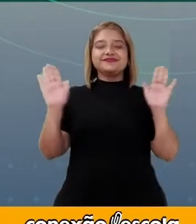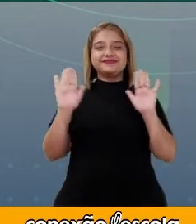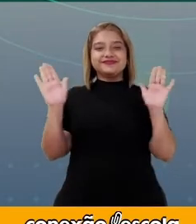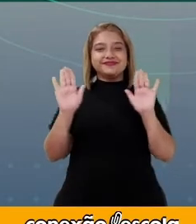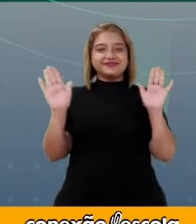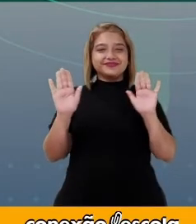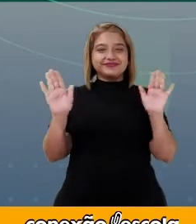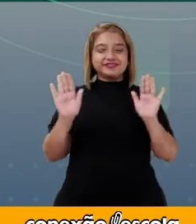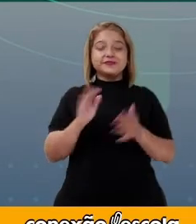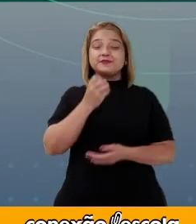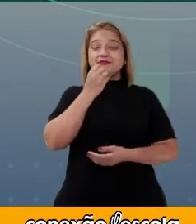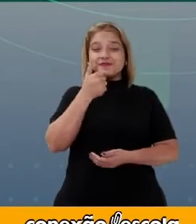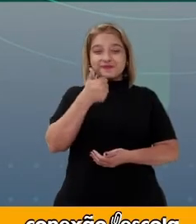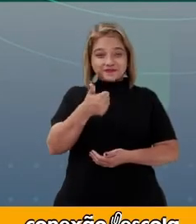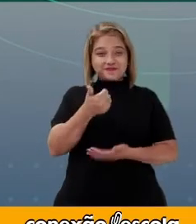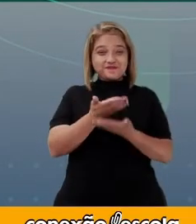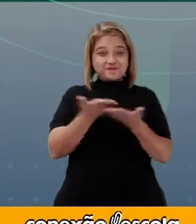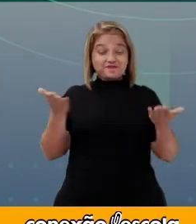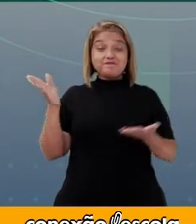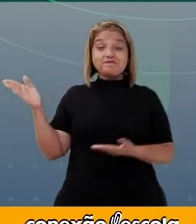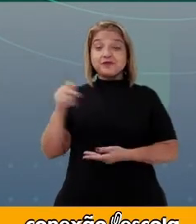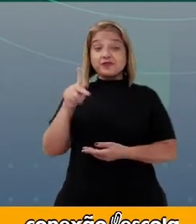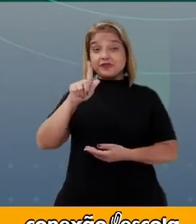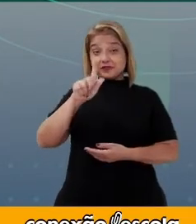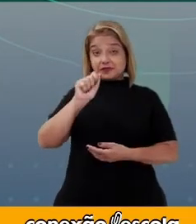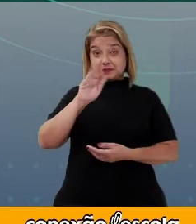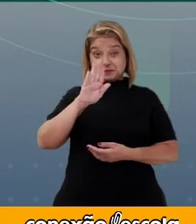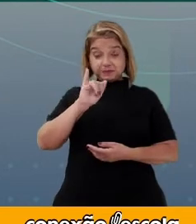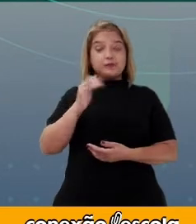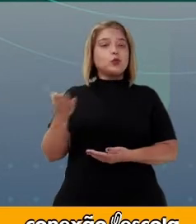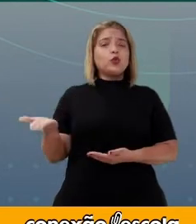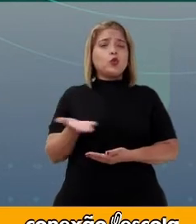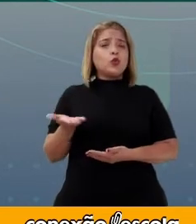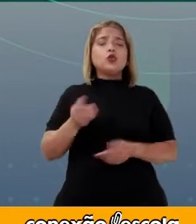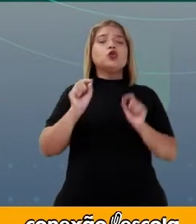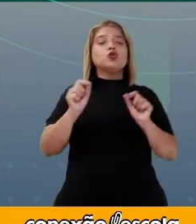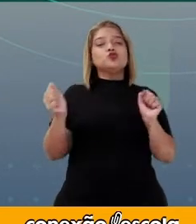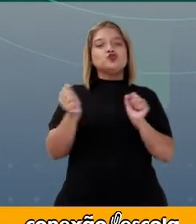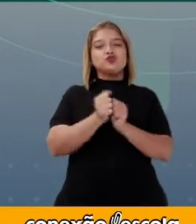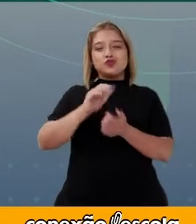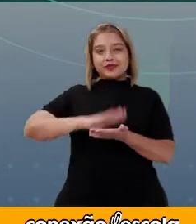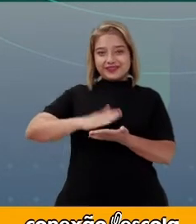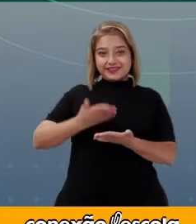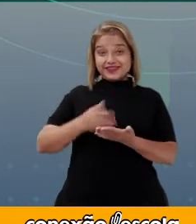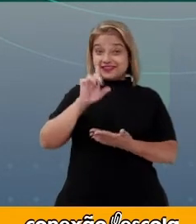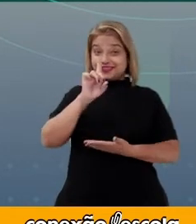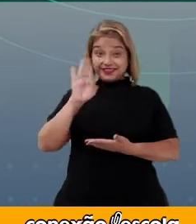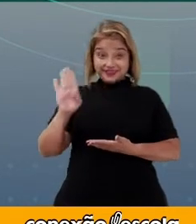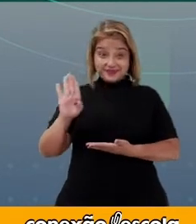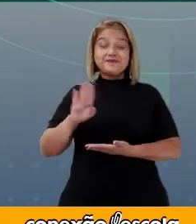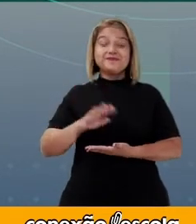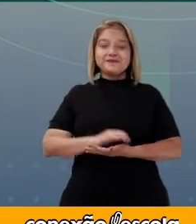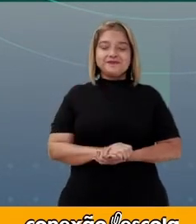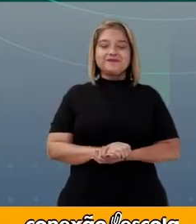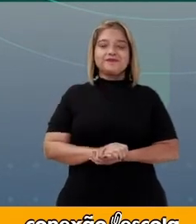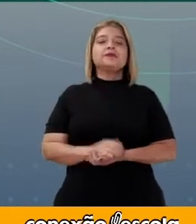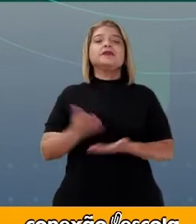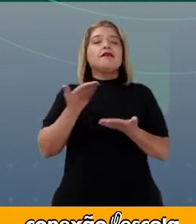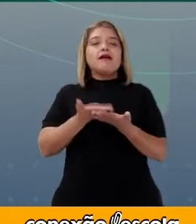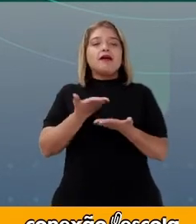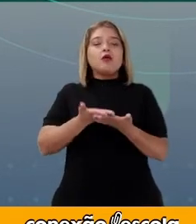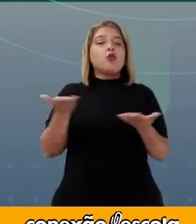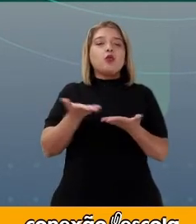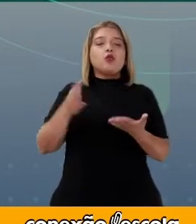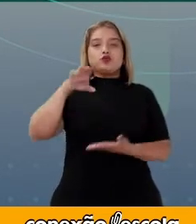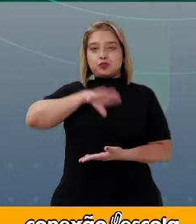Olá, crianças! Tudo bom? Eu sou a professora Gabi e estou aqui junto com a intérprete Débora Fernandes para a nossa